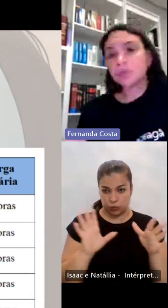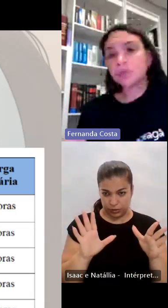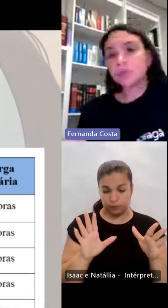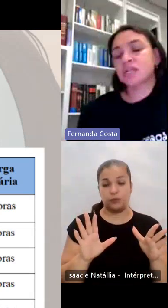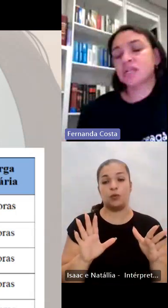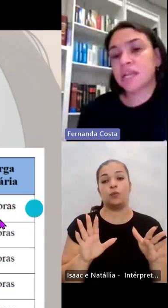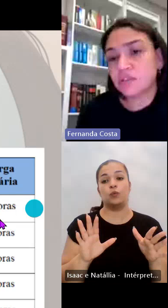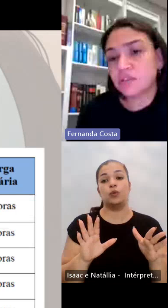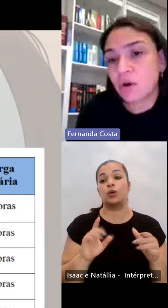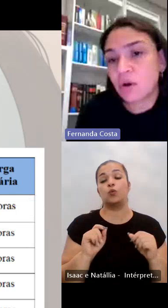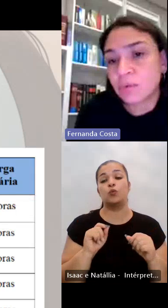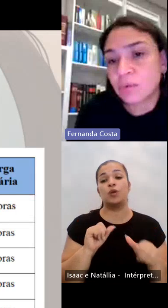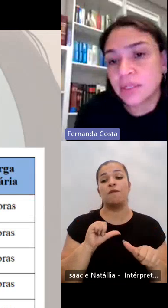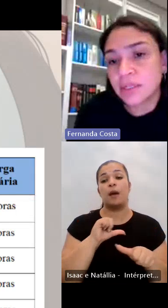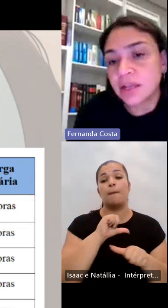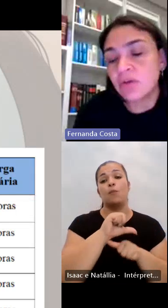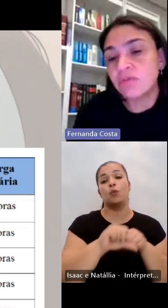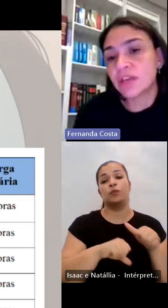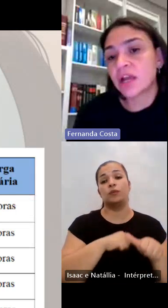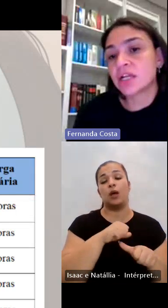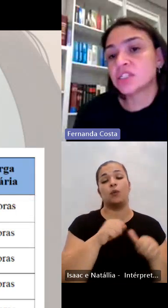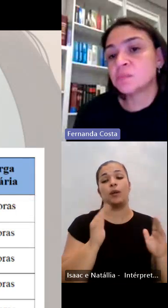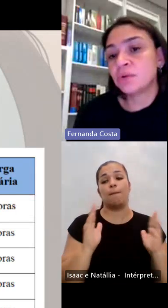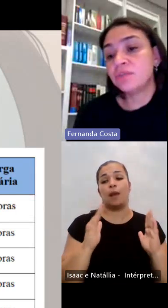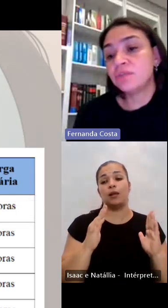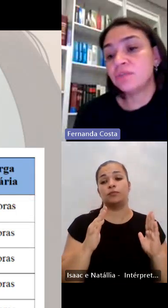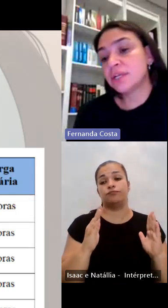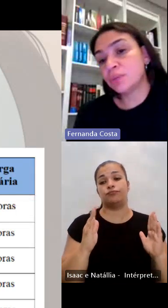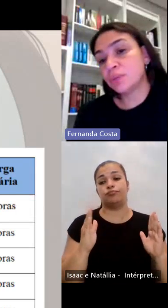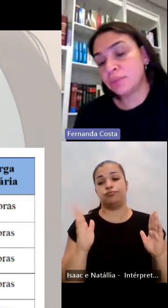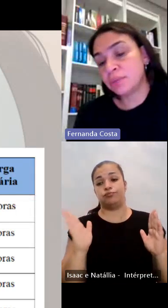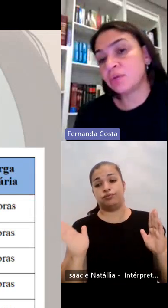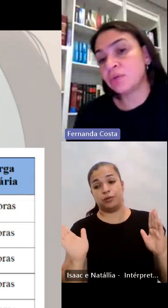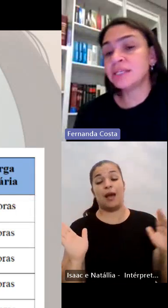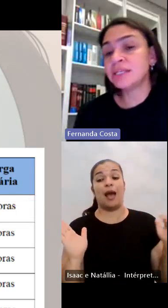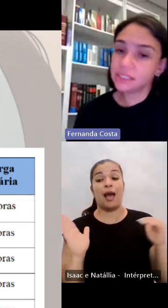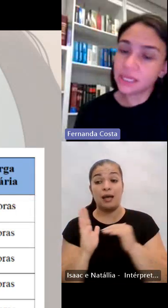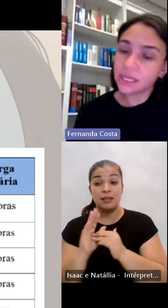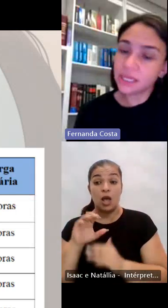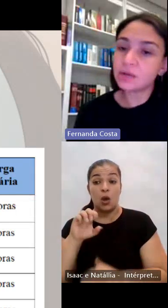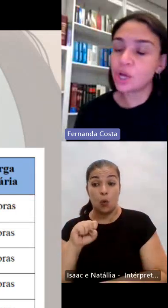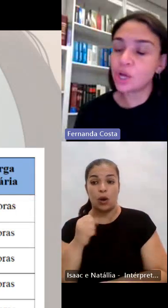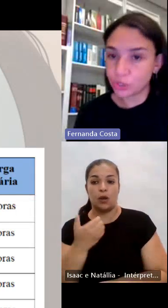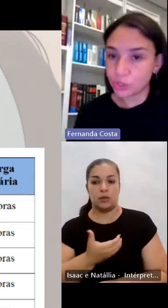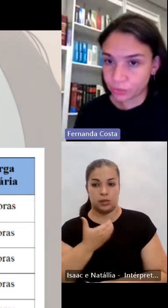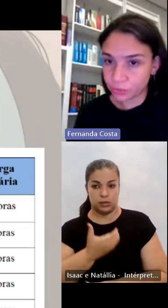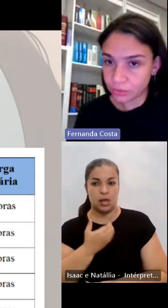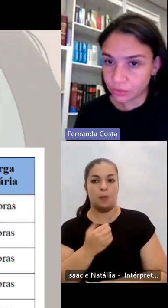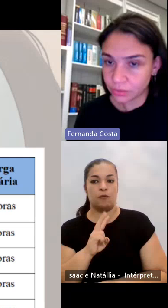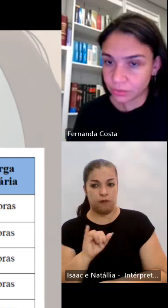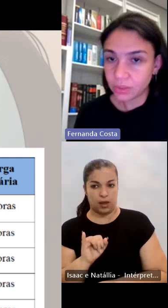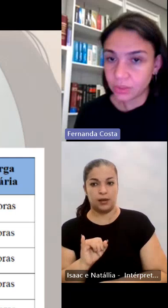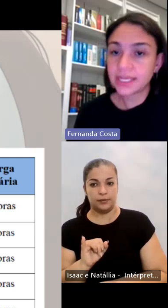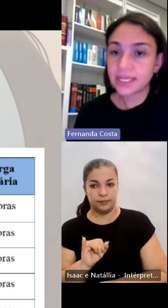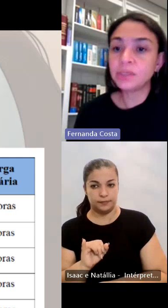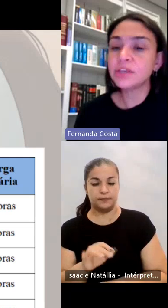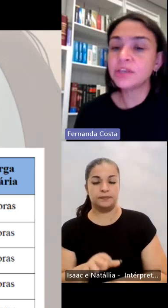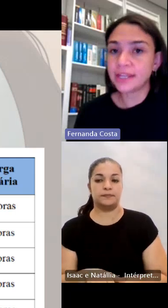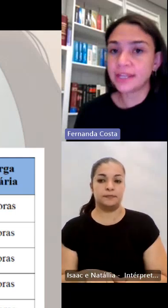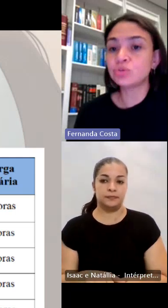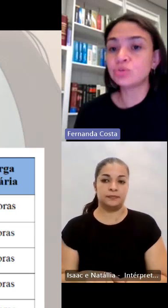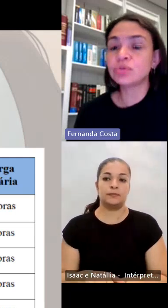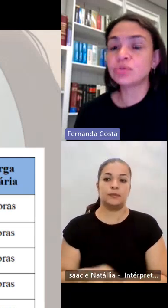única alteração desse fórum é que ele não ficará disponível até o dia 1º, mas sim até o dia 8, que é